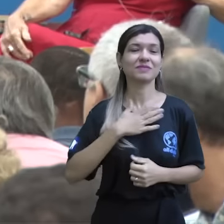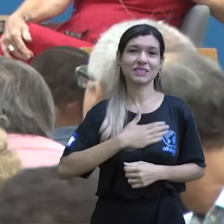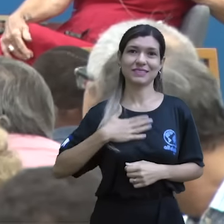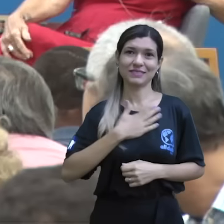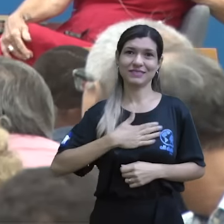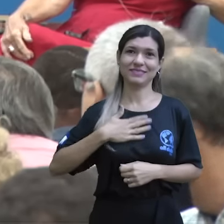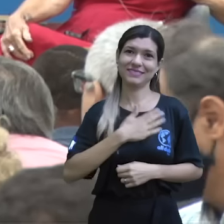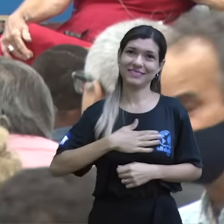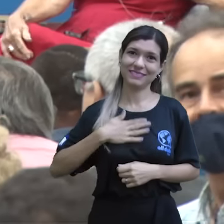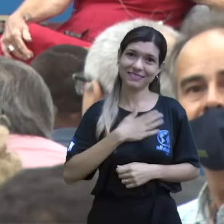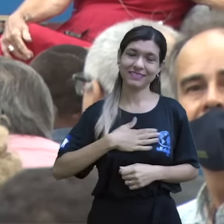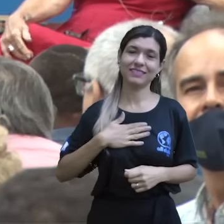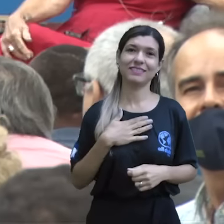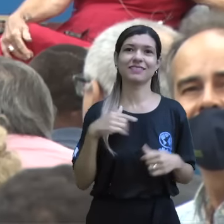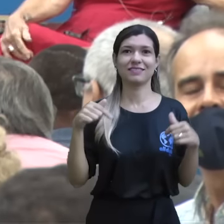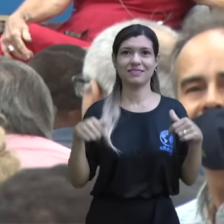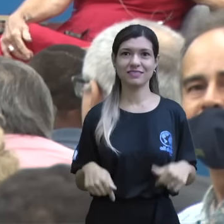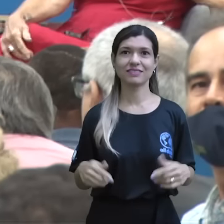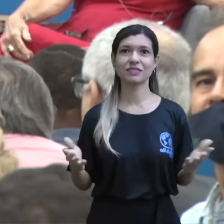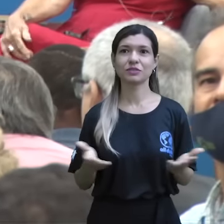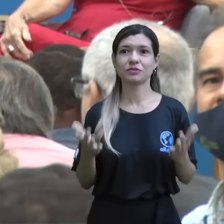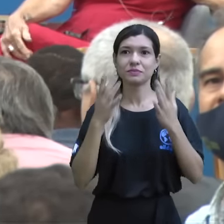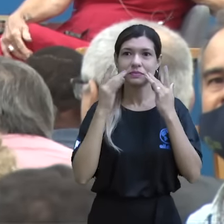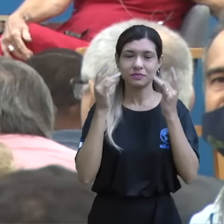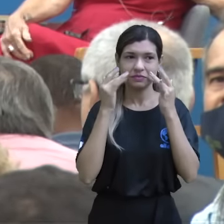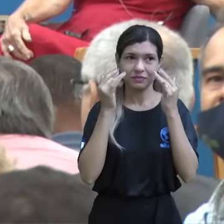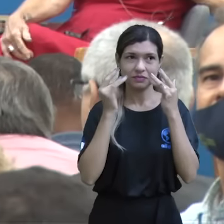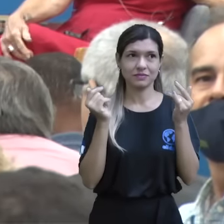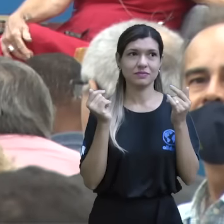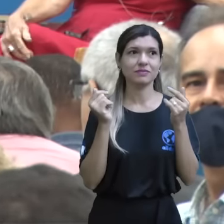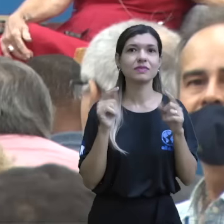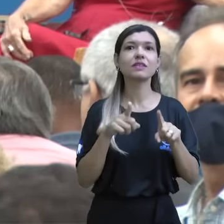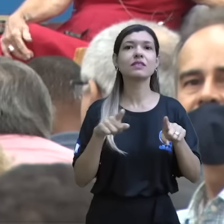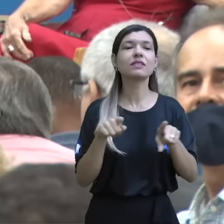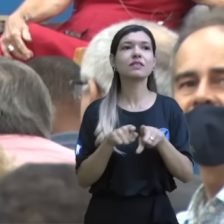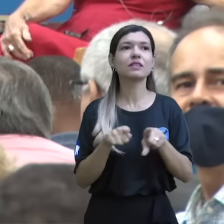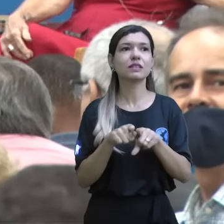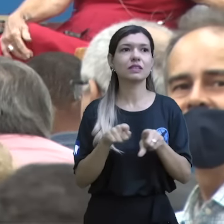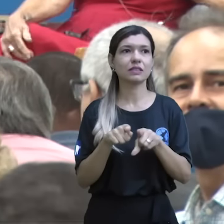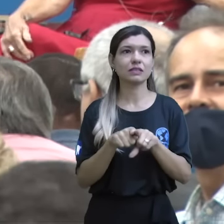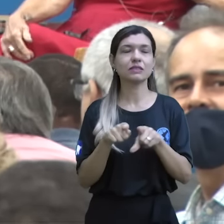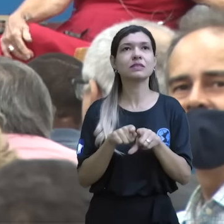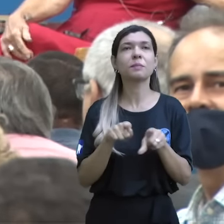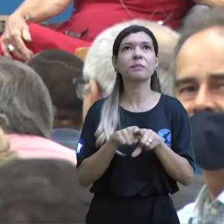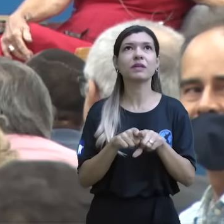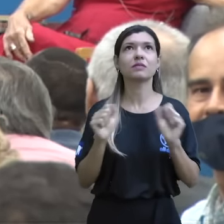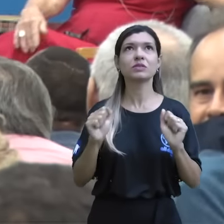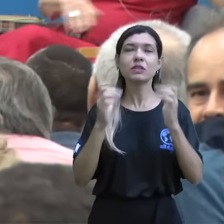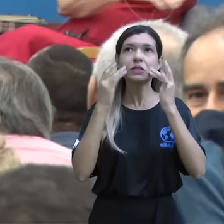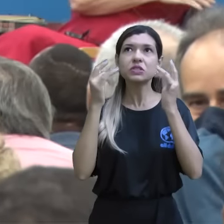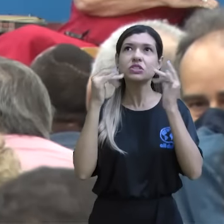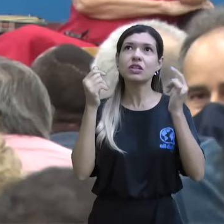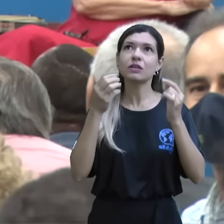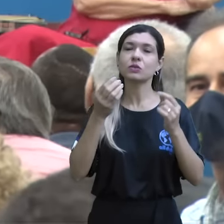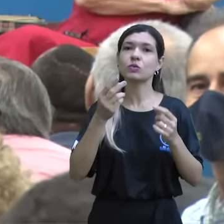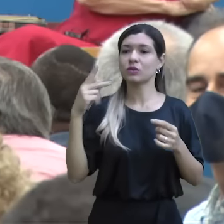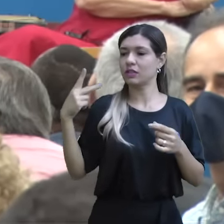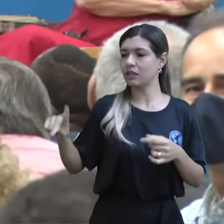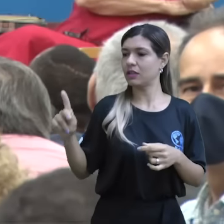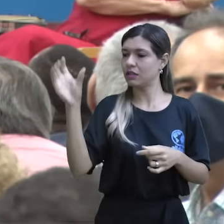Lima. E o que a gente mais se preocupou foi em manter o livro, como ele é, e como